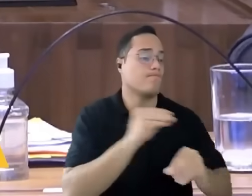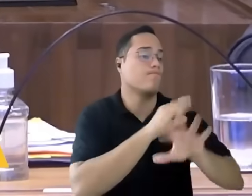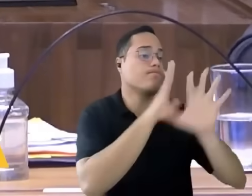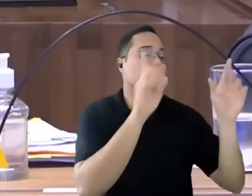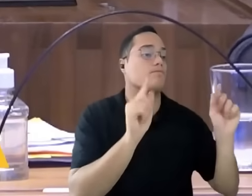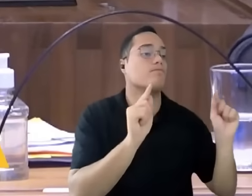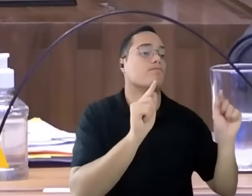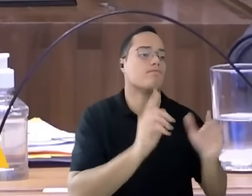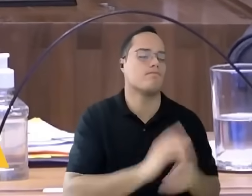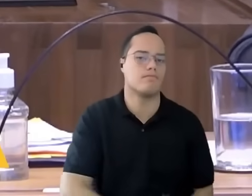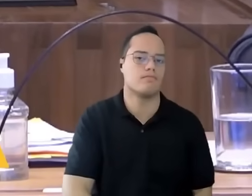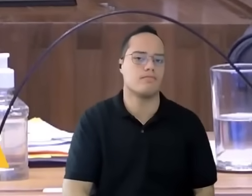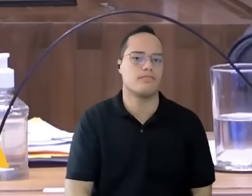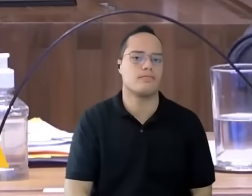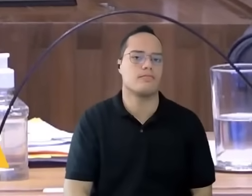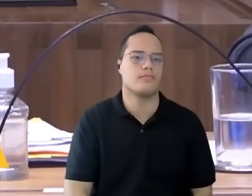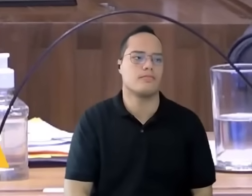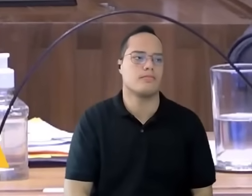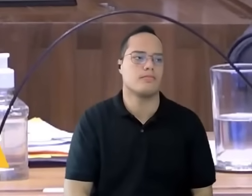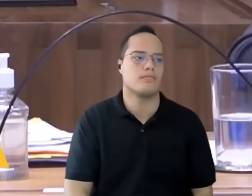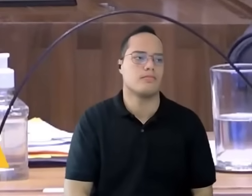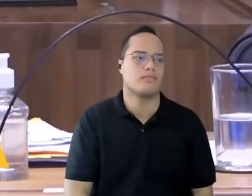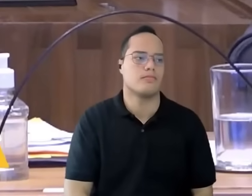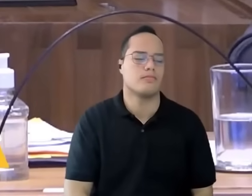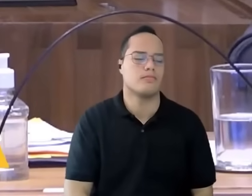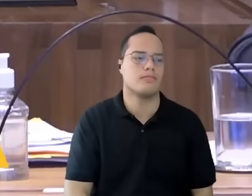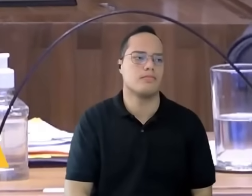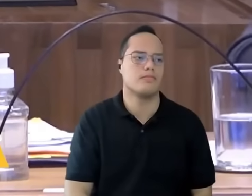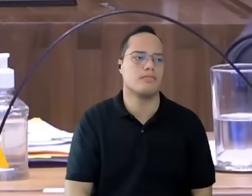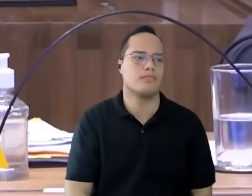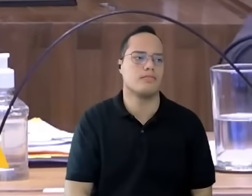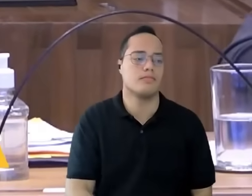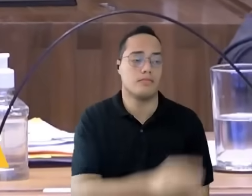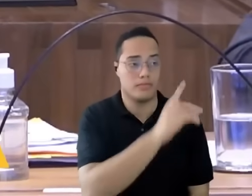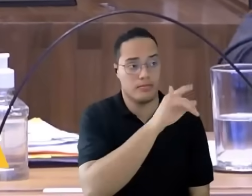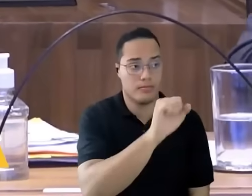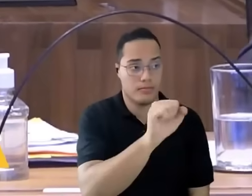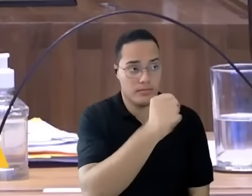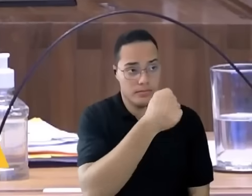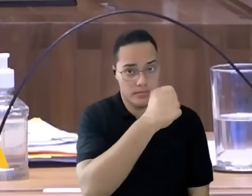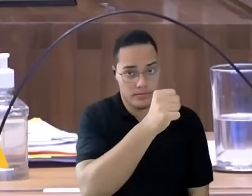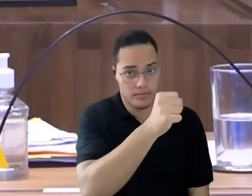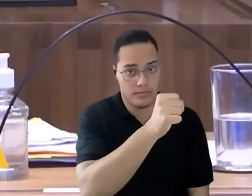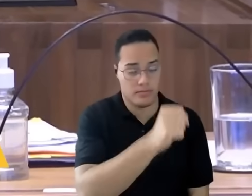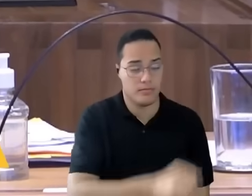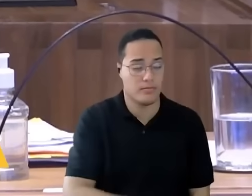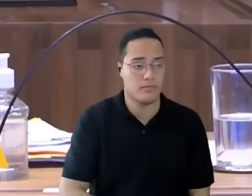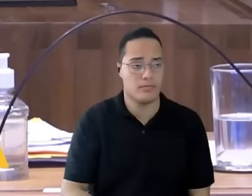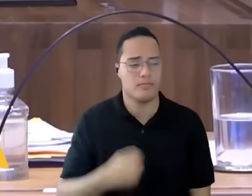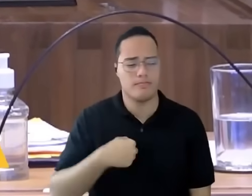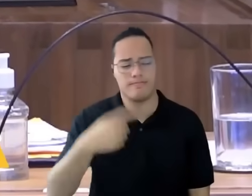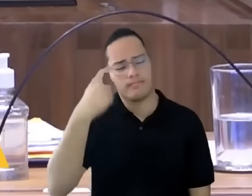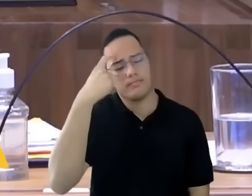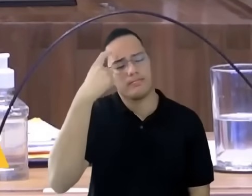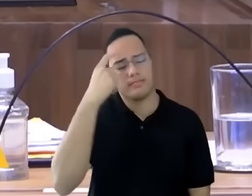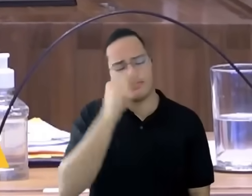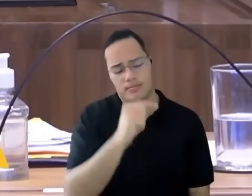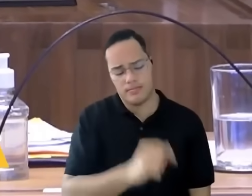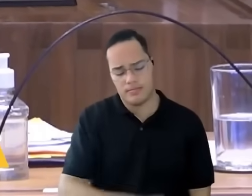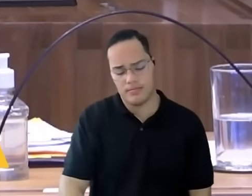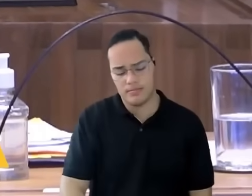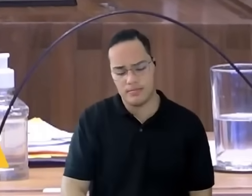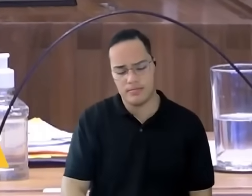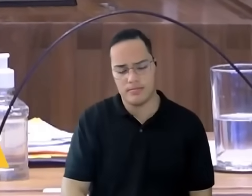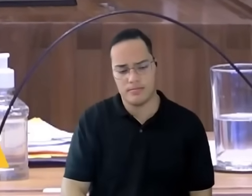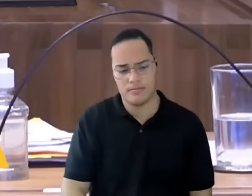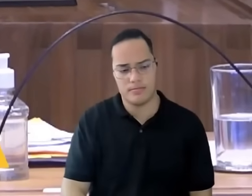começo posterior ao dia 8 eu pensava que nós realmente tivéssemos